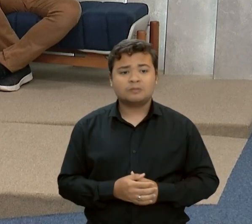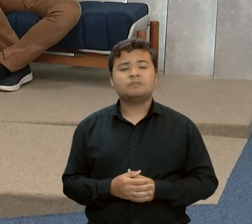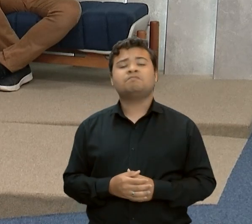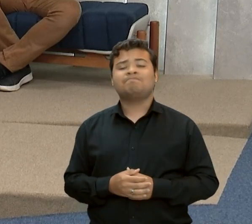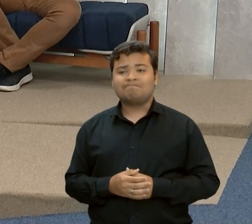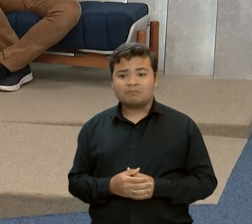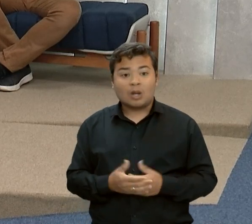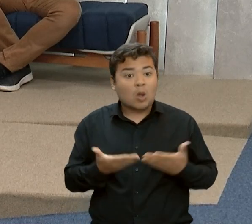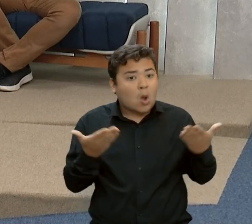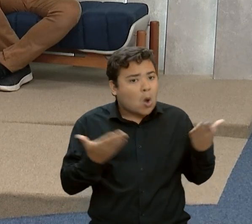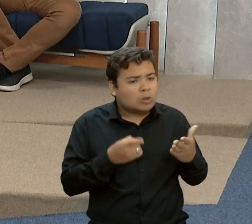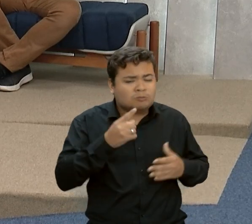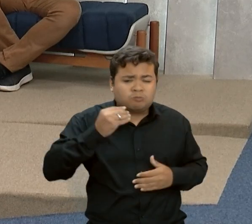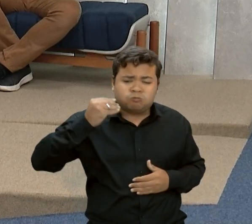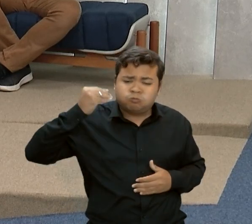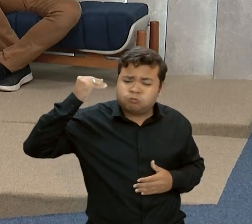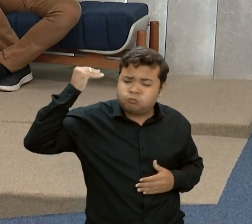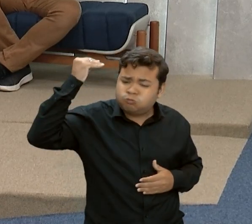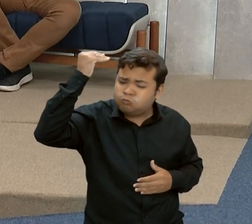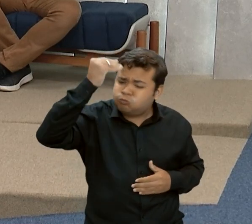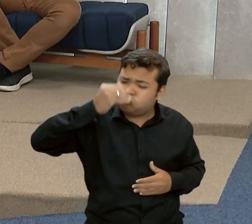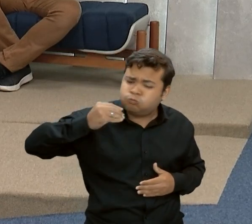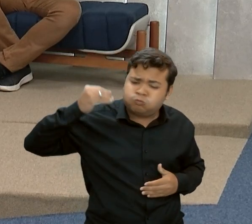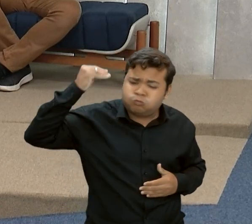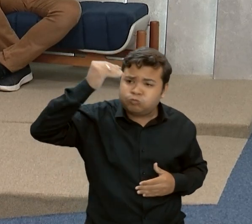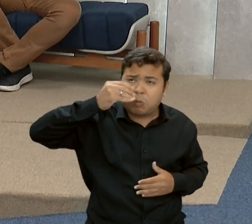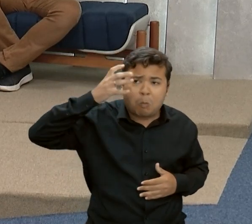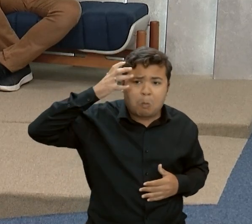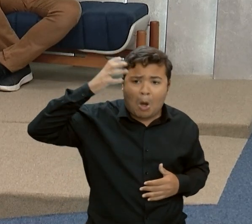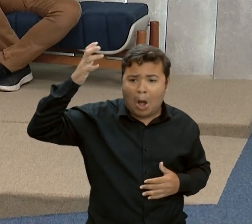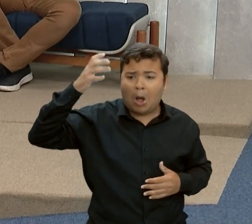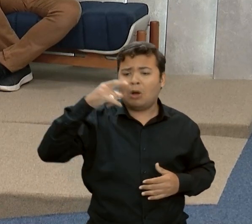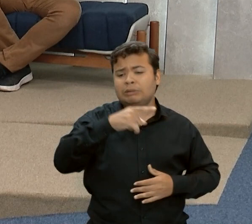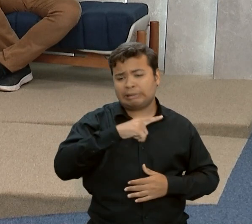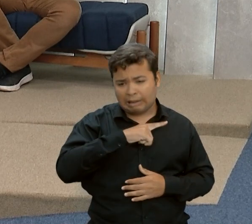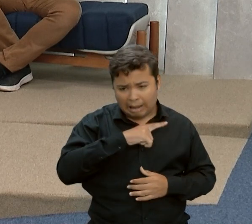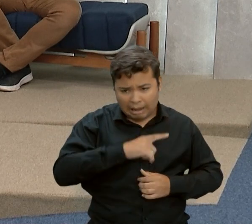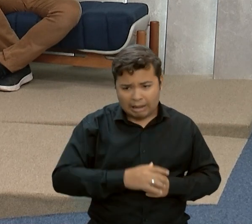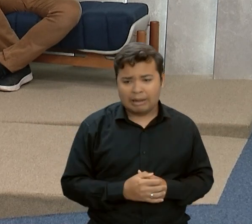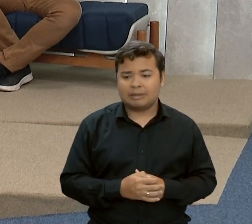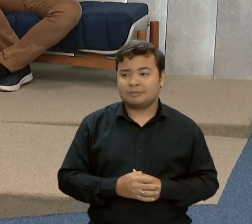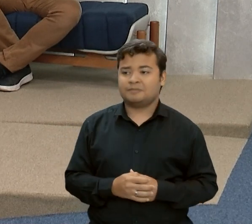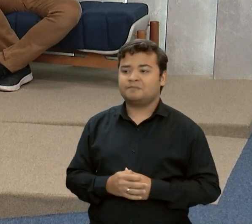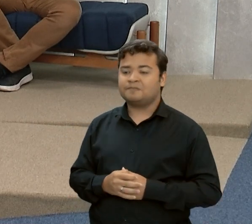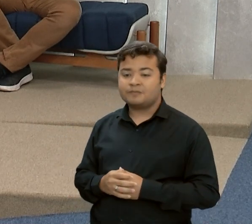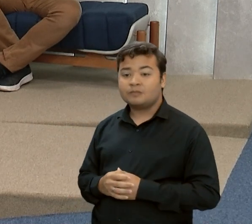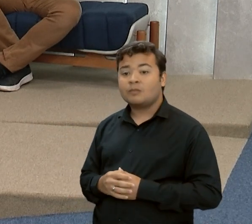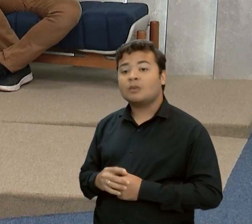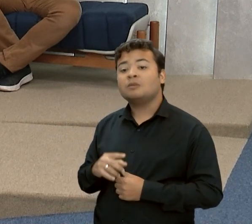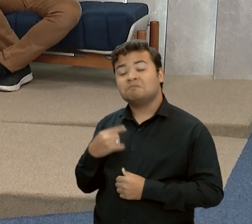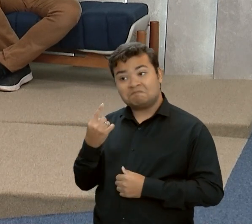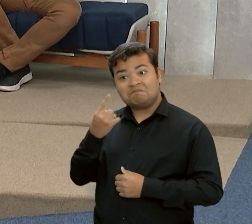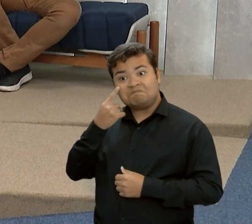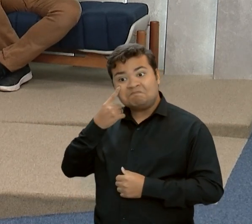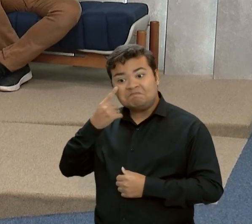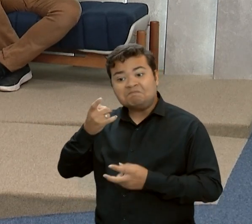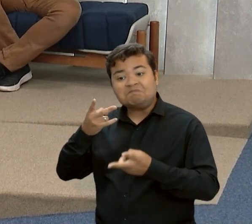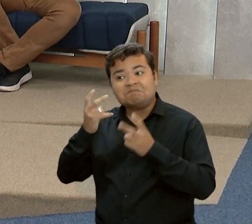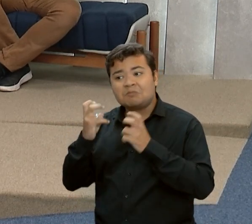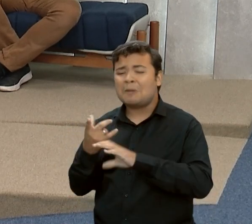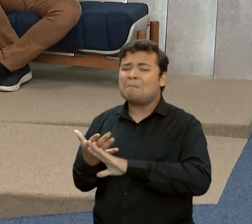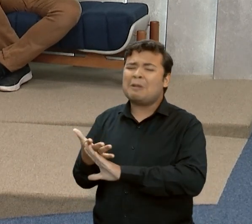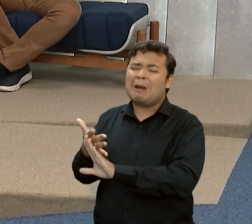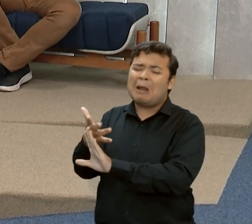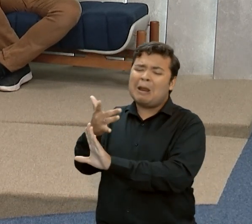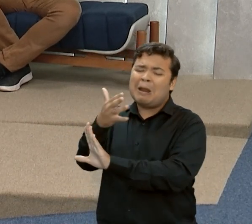cara ultra experiente, né? A gente percebe assim que aquela semente foi plantada lá no início,